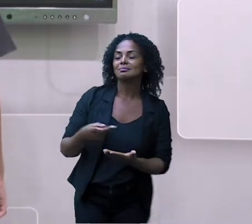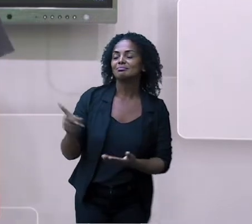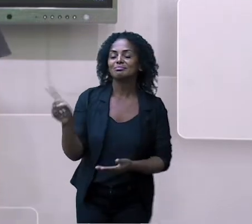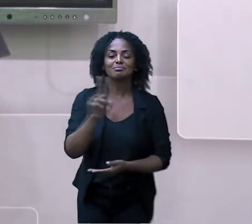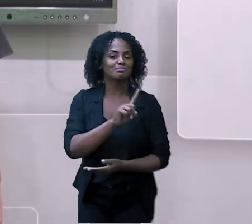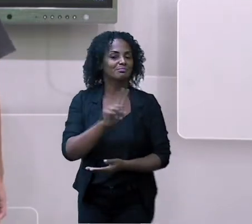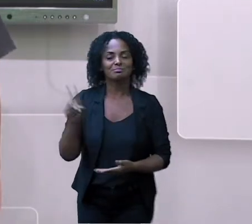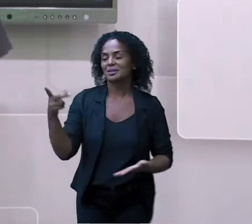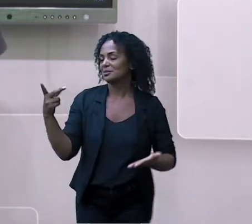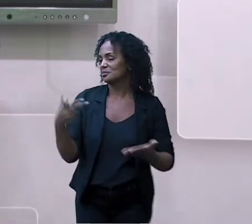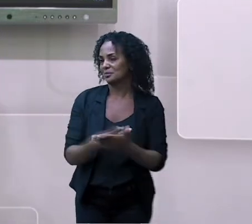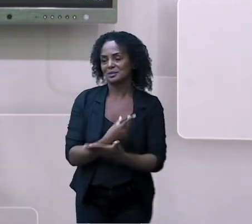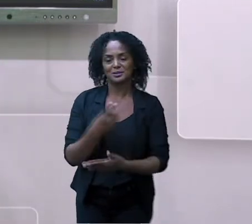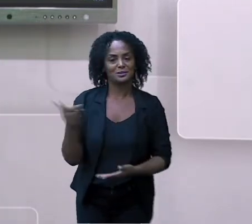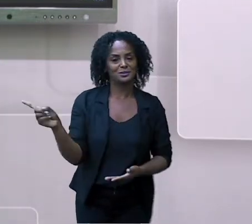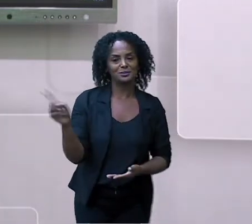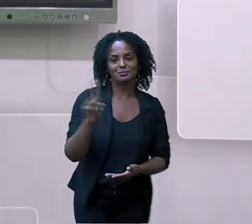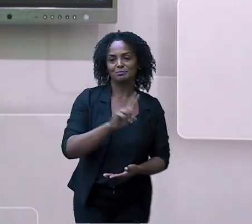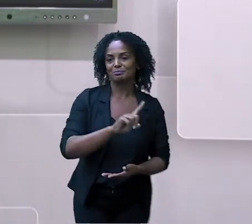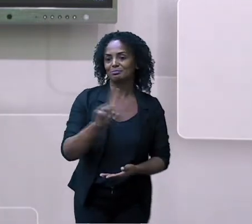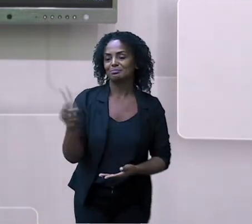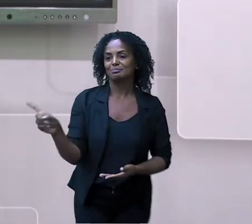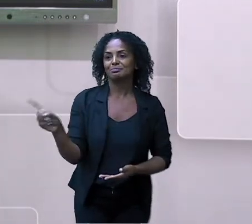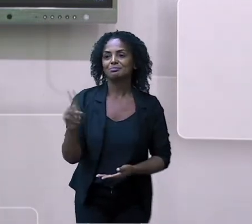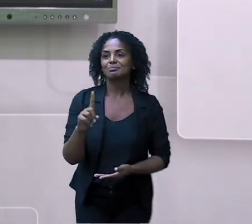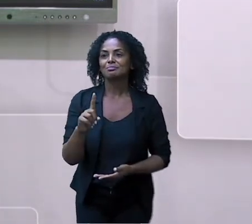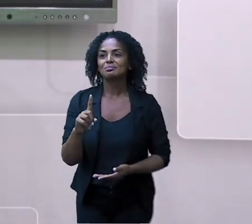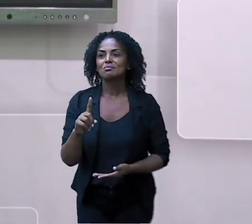Não, que é pato e ali é o cisne.